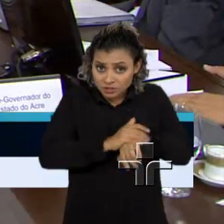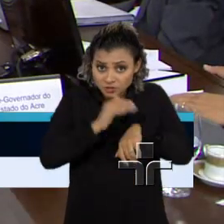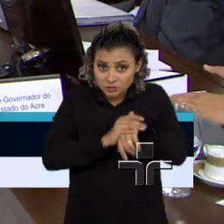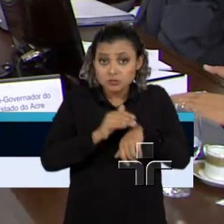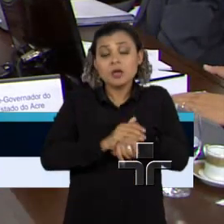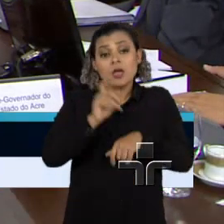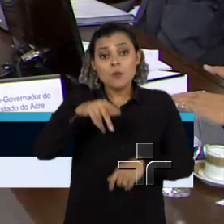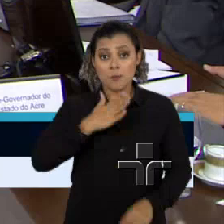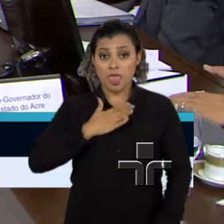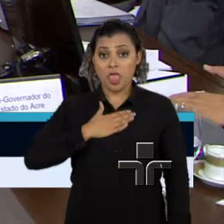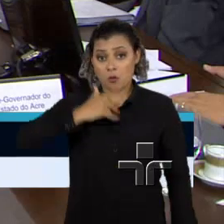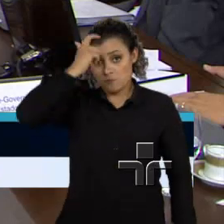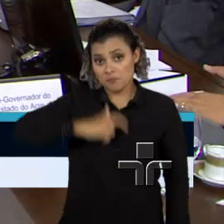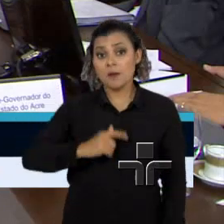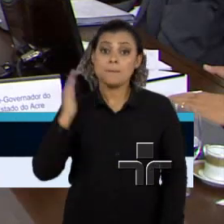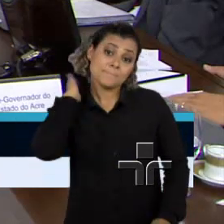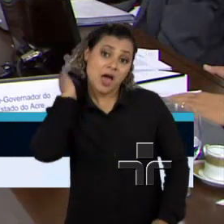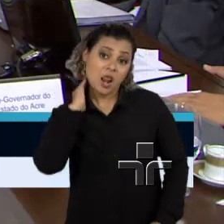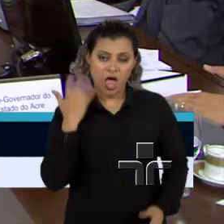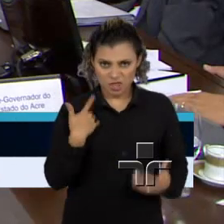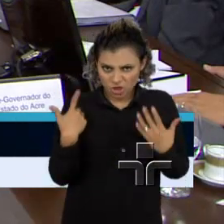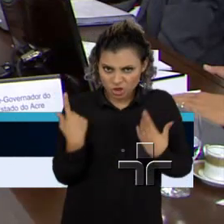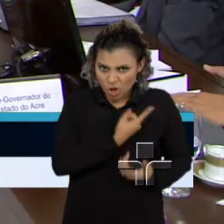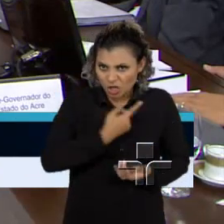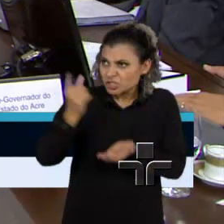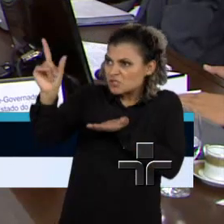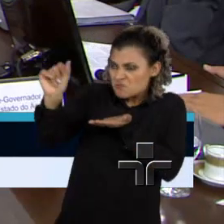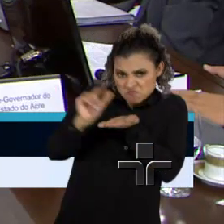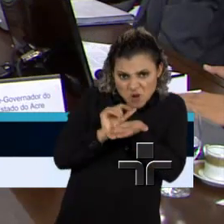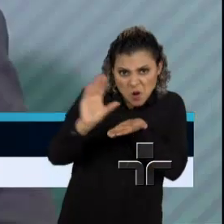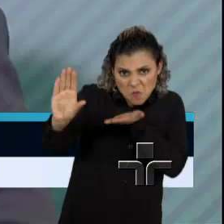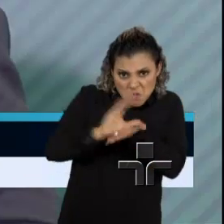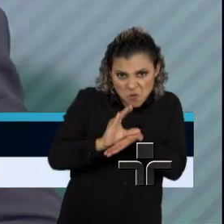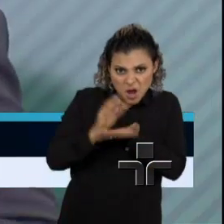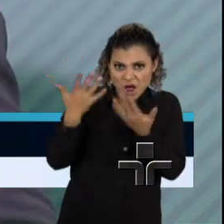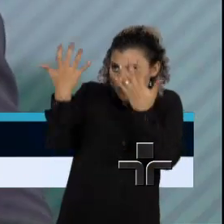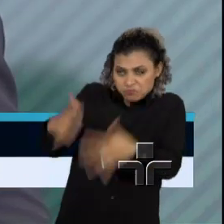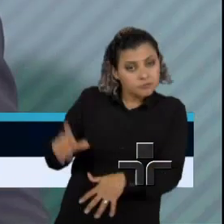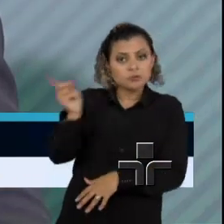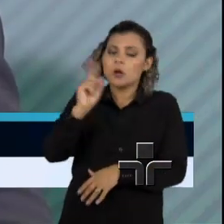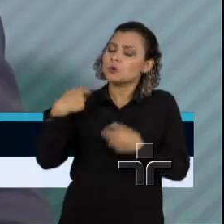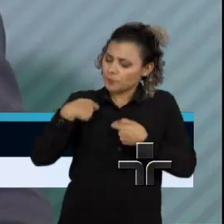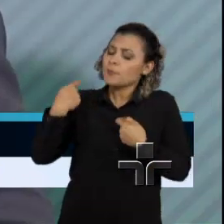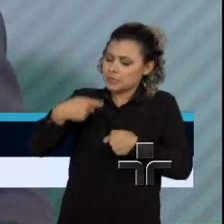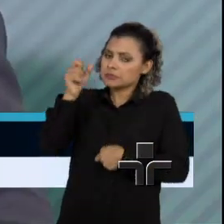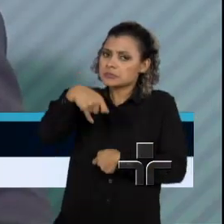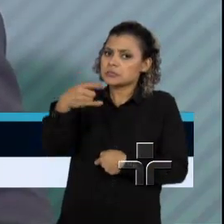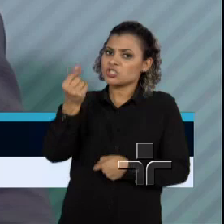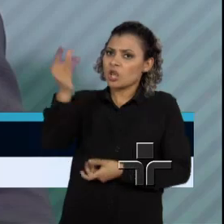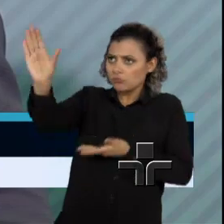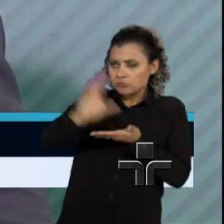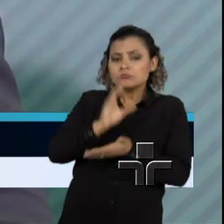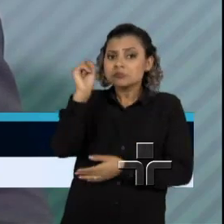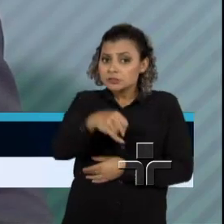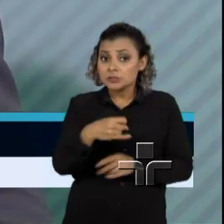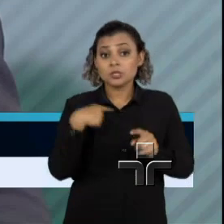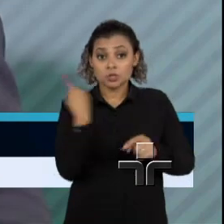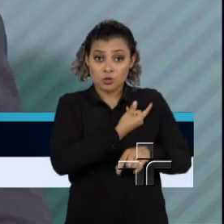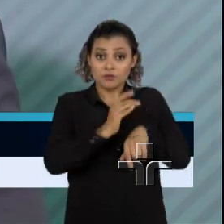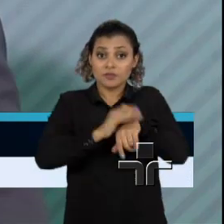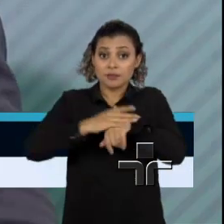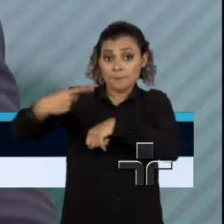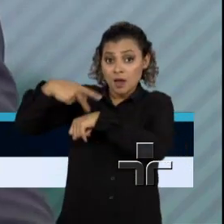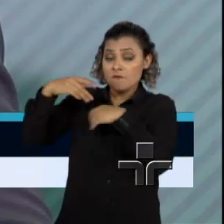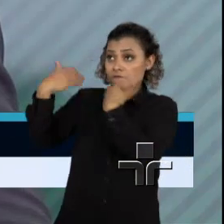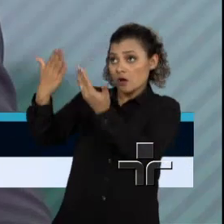Estado do Pará, nós abdicarmos de receita, nós abdicarmos de recurso. Então nós vamos receber recursos